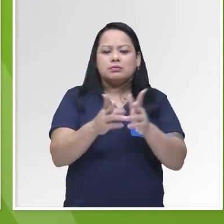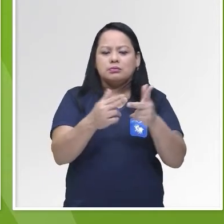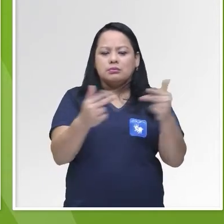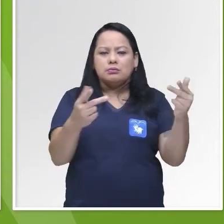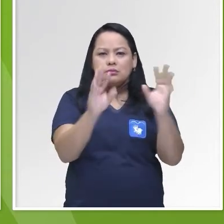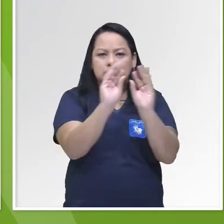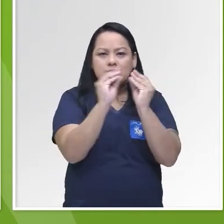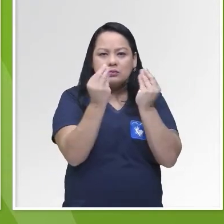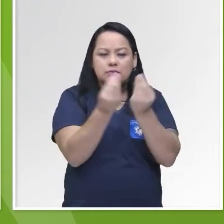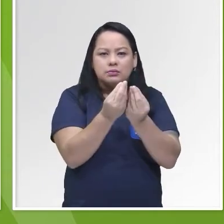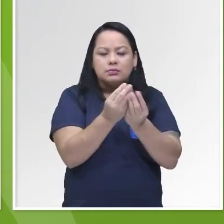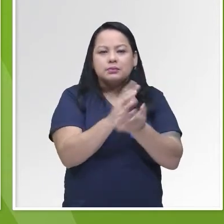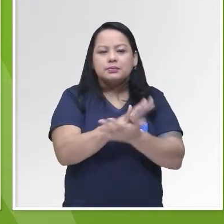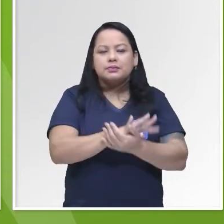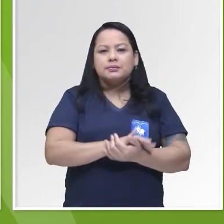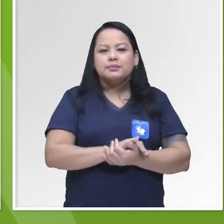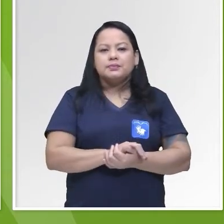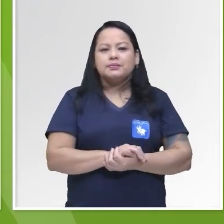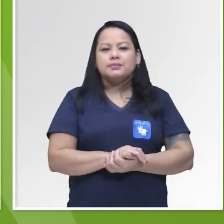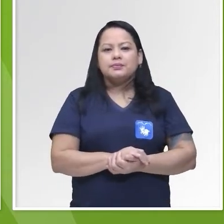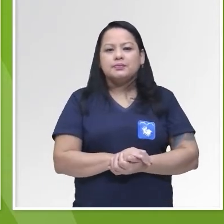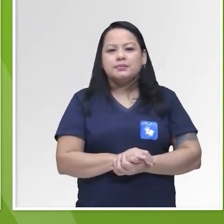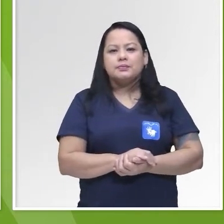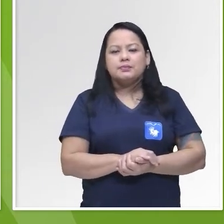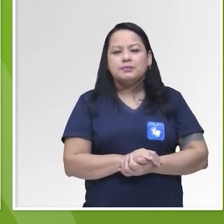substância composta.